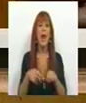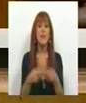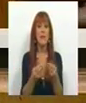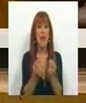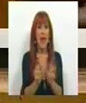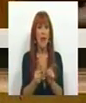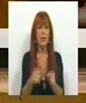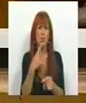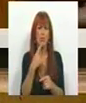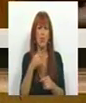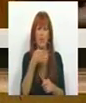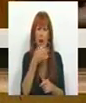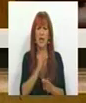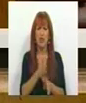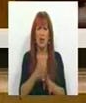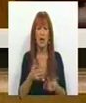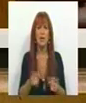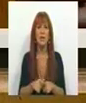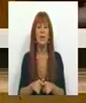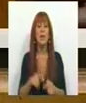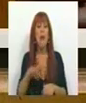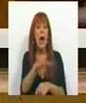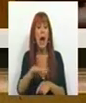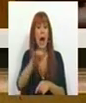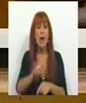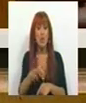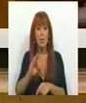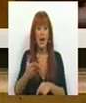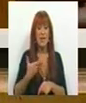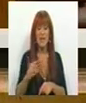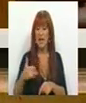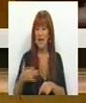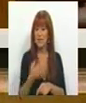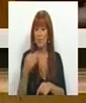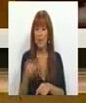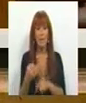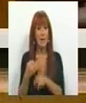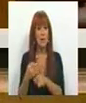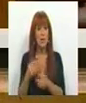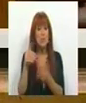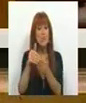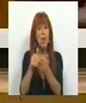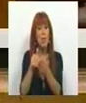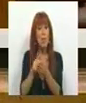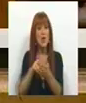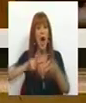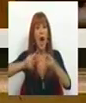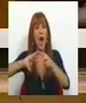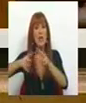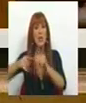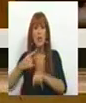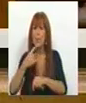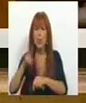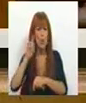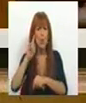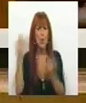é uma matéria já largamente abordada e em cujo âmbito o PSD e o CDS-PP introduziram alterações